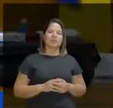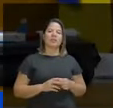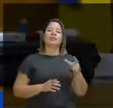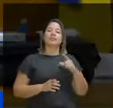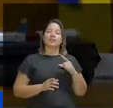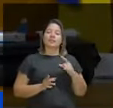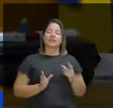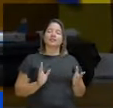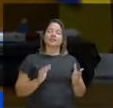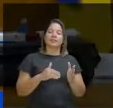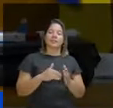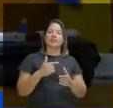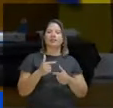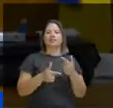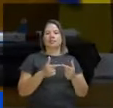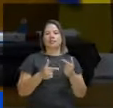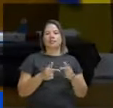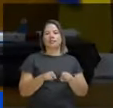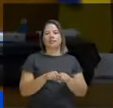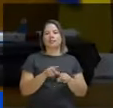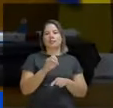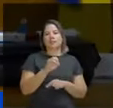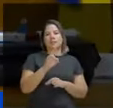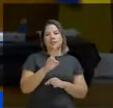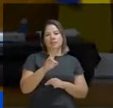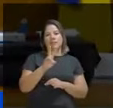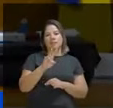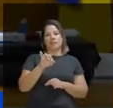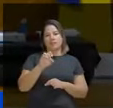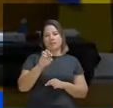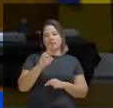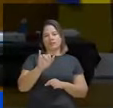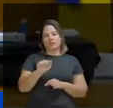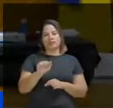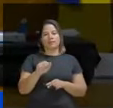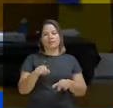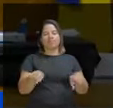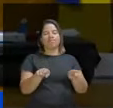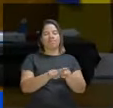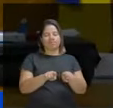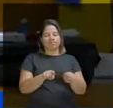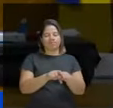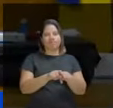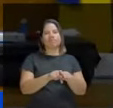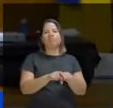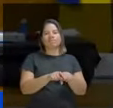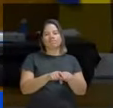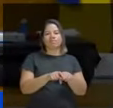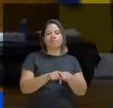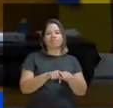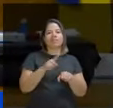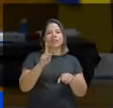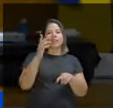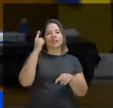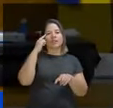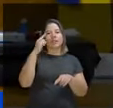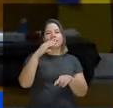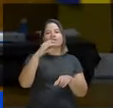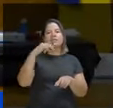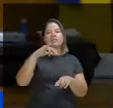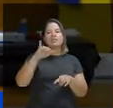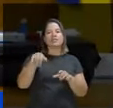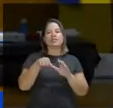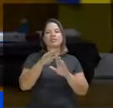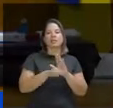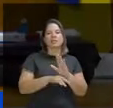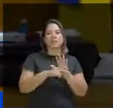fim, mas a ouvidoria ela tem, né, desde que o CNJ, em 2015, baixou a resolução 215 daquele